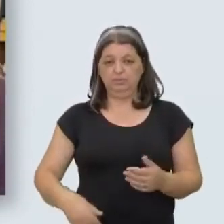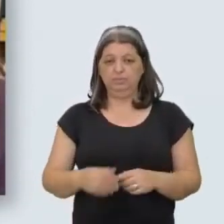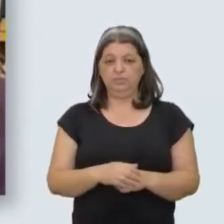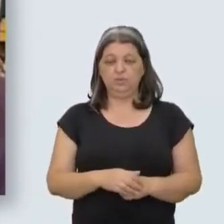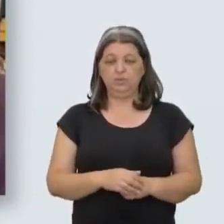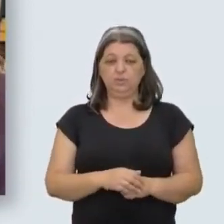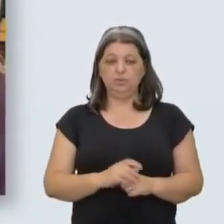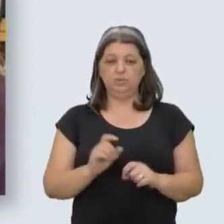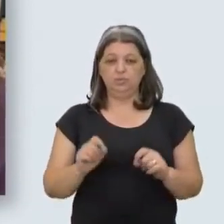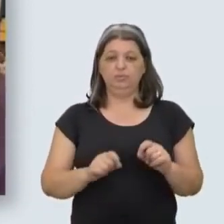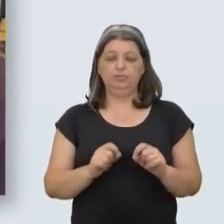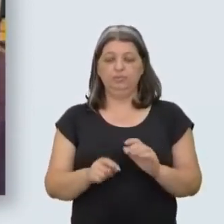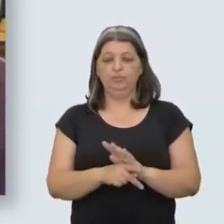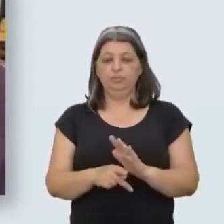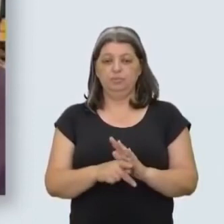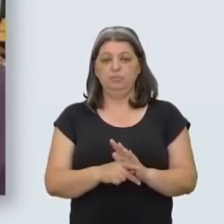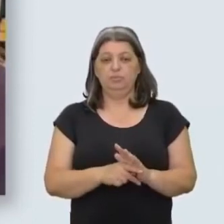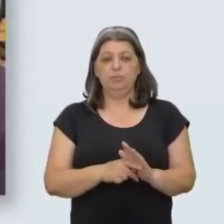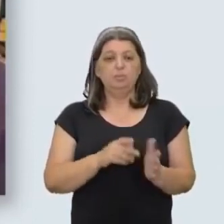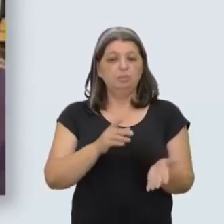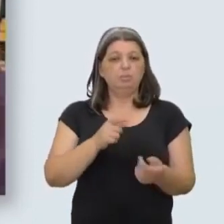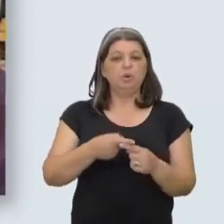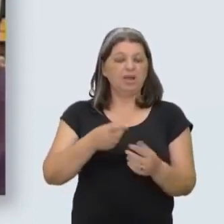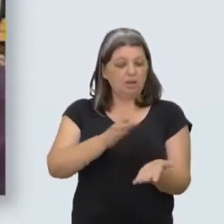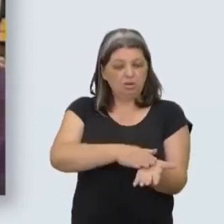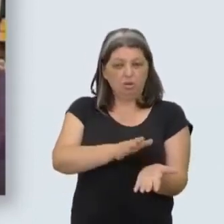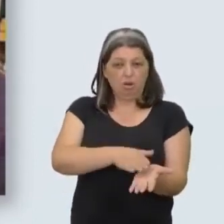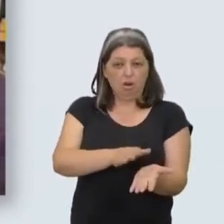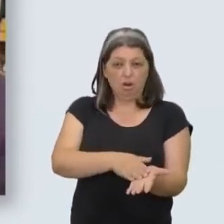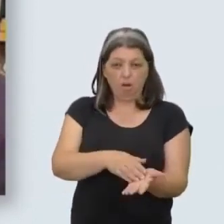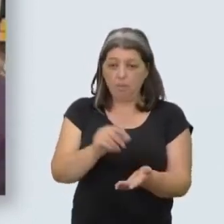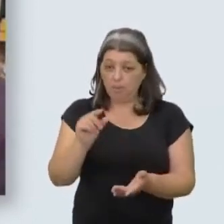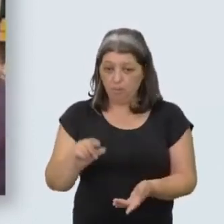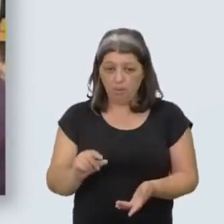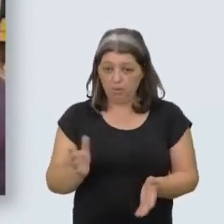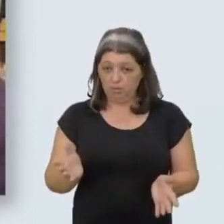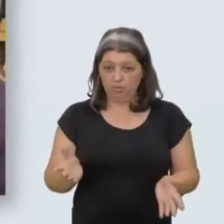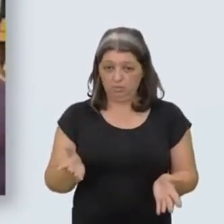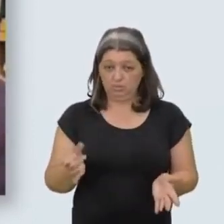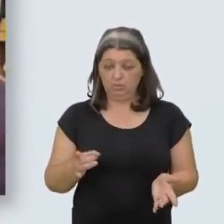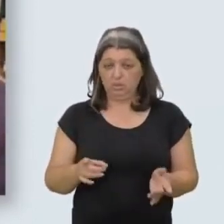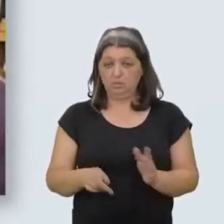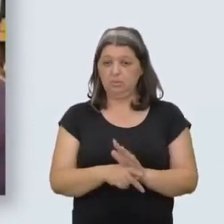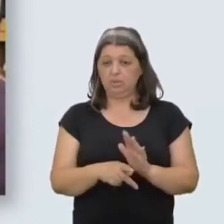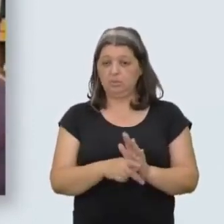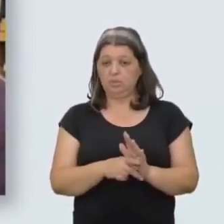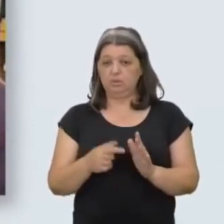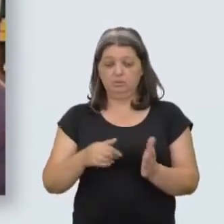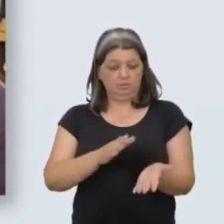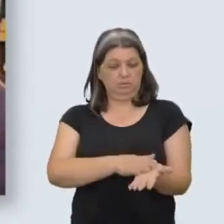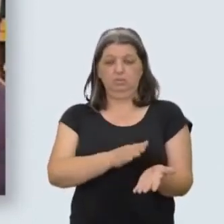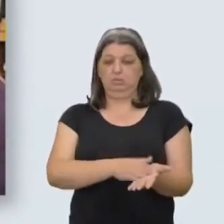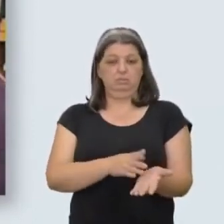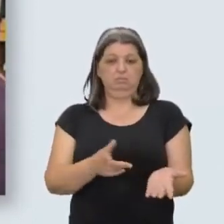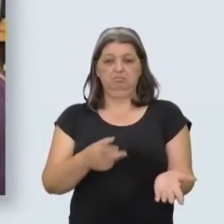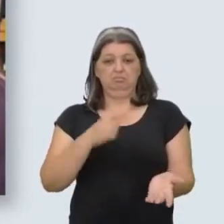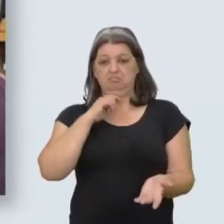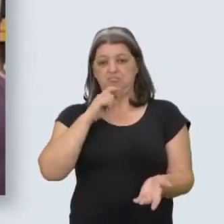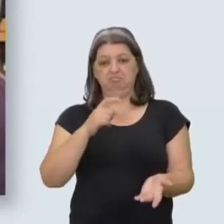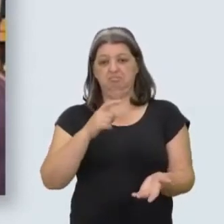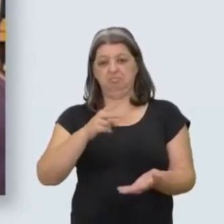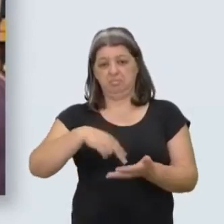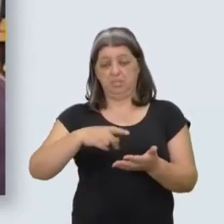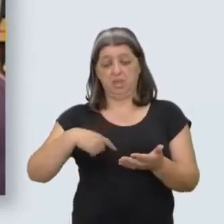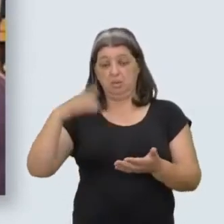cobrar pouco. Dizem que cobram, mas eu, no meu ensino fundamental, não fui cobrada de ler nenhum livro. Eu